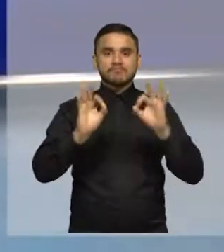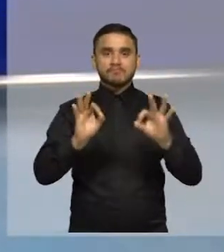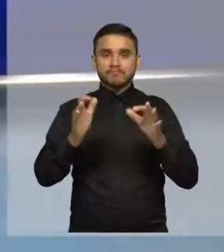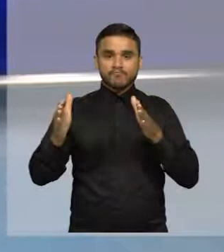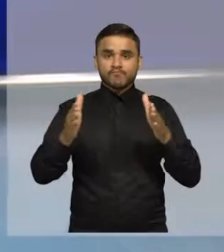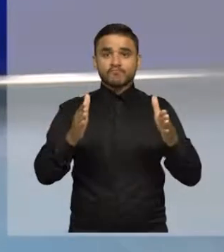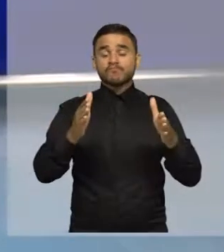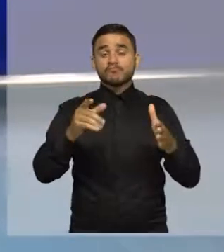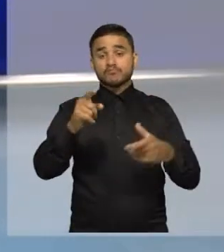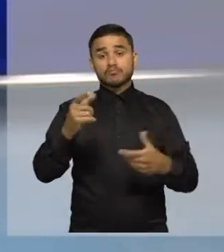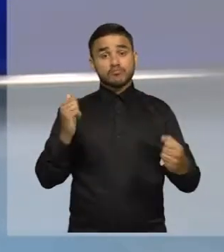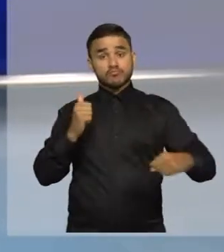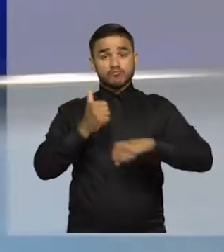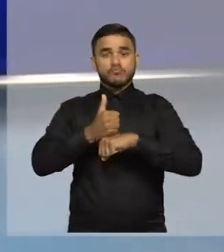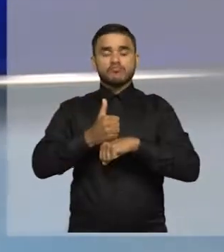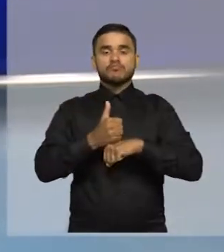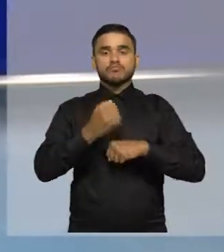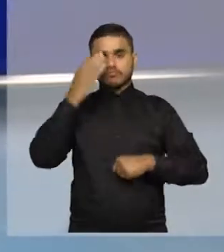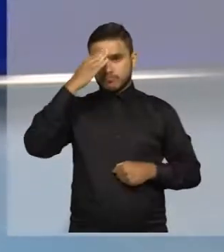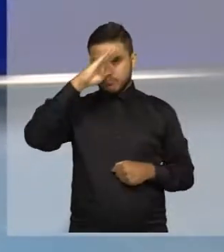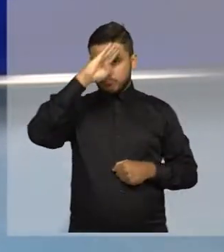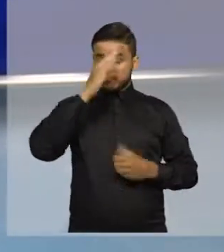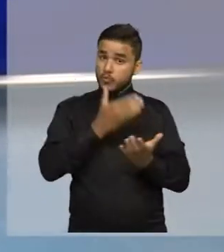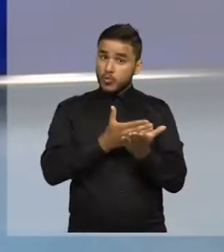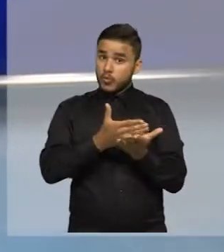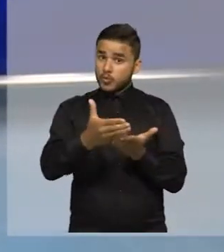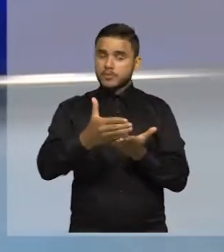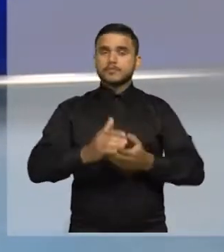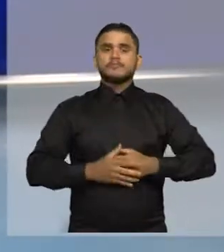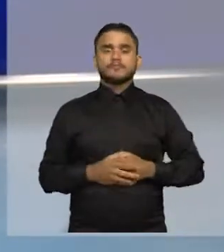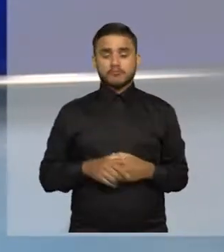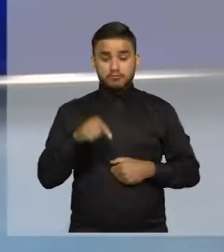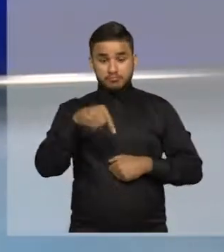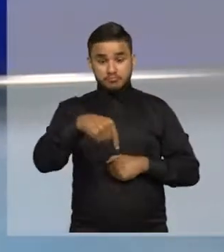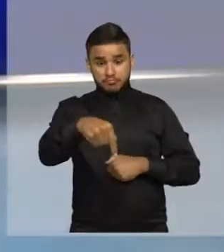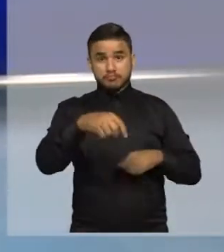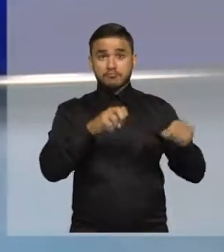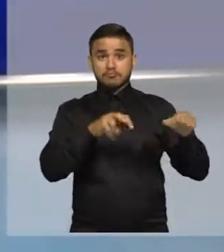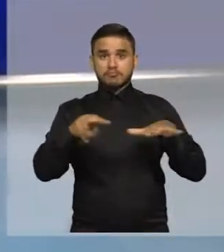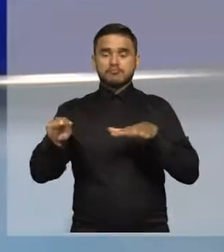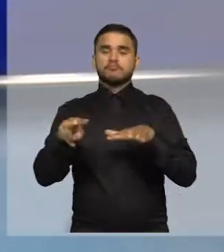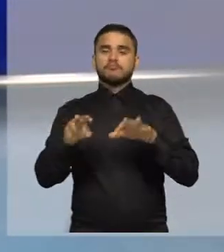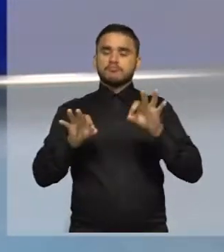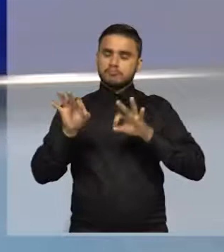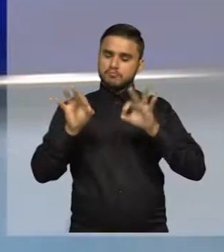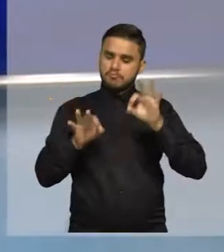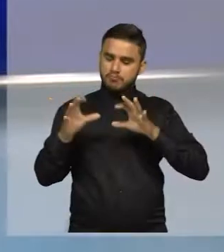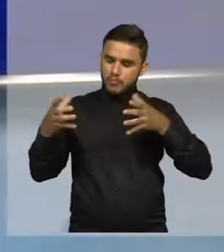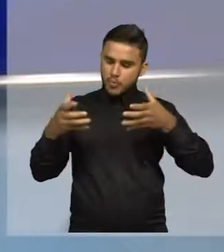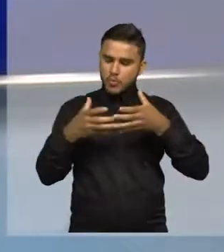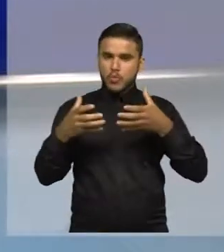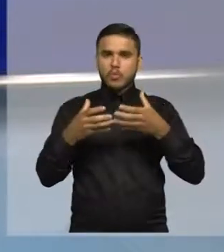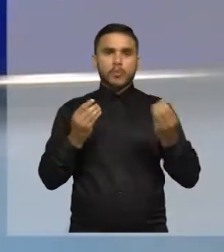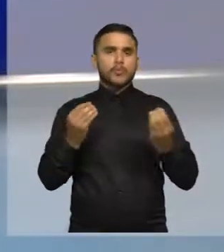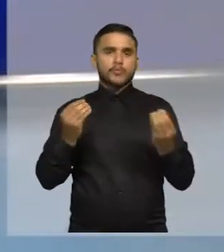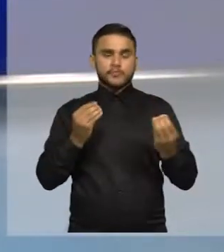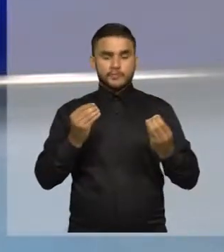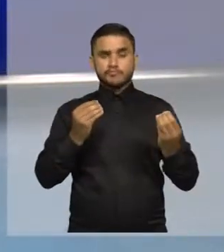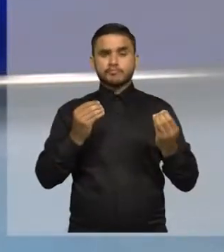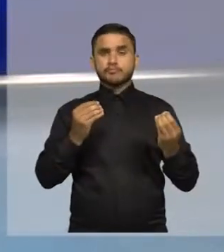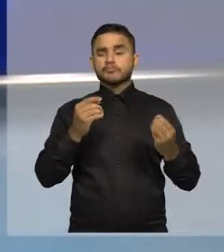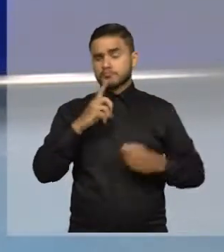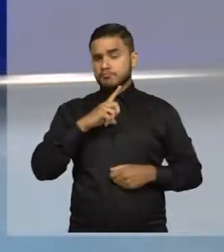de agora do novo governo que já começa ainda esta semana a sua fase de transição?